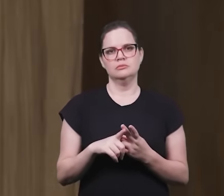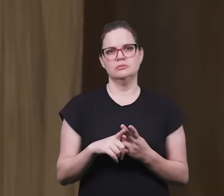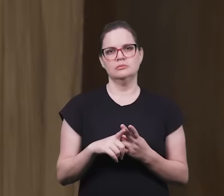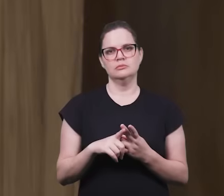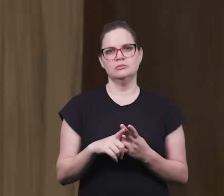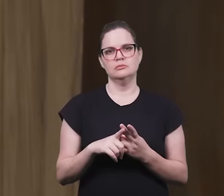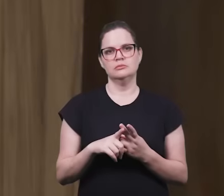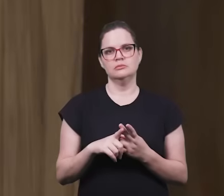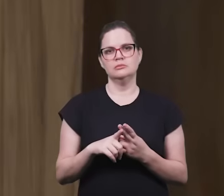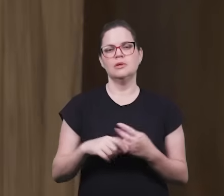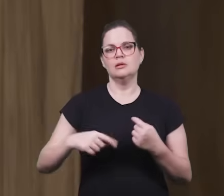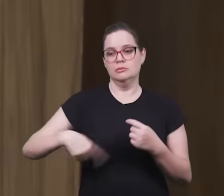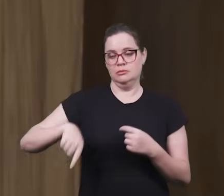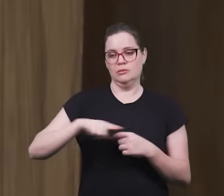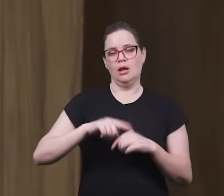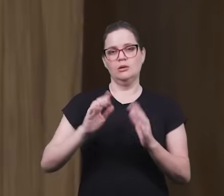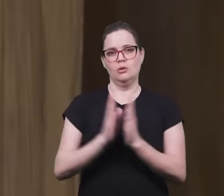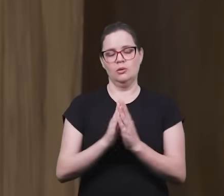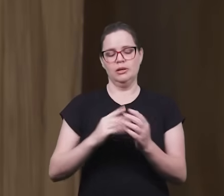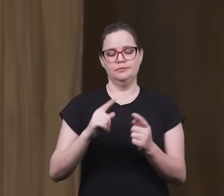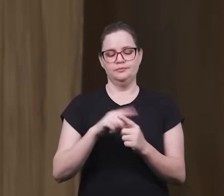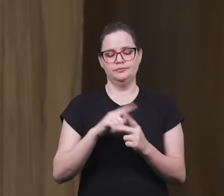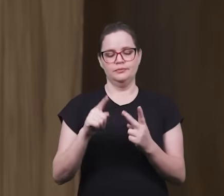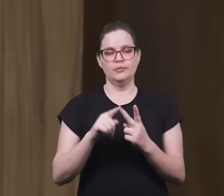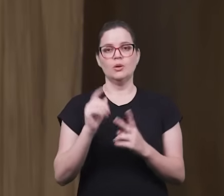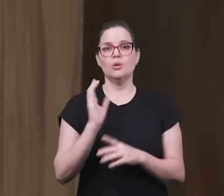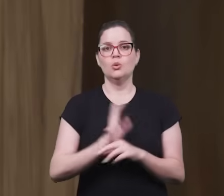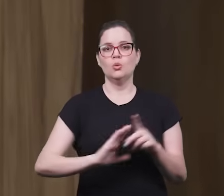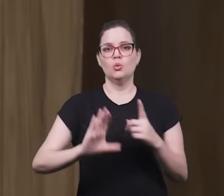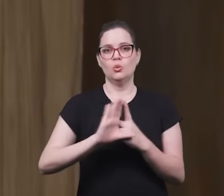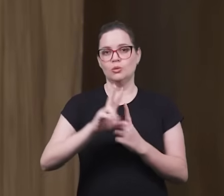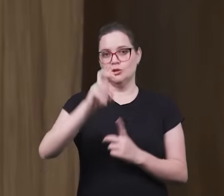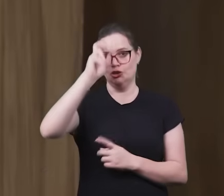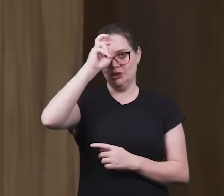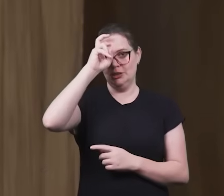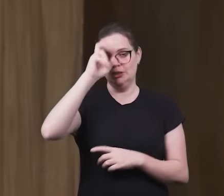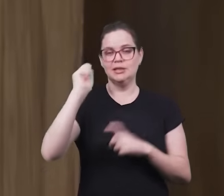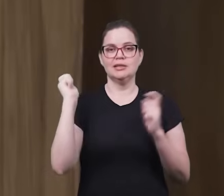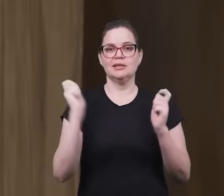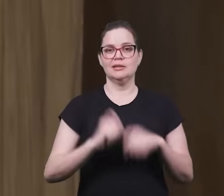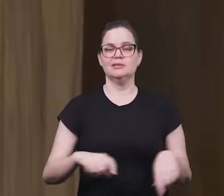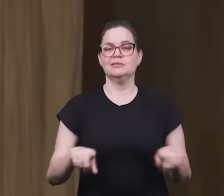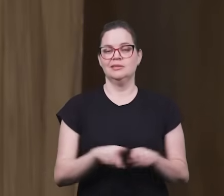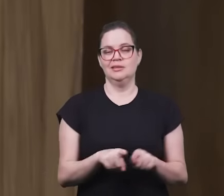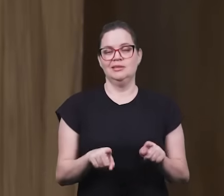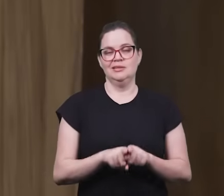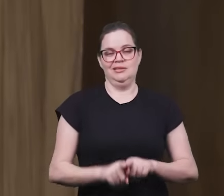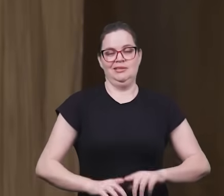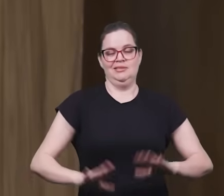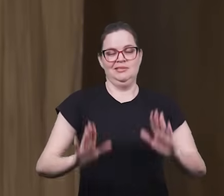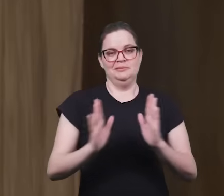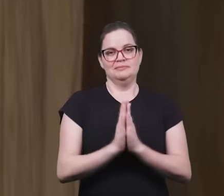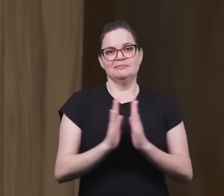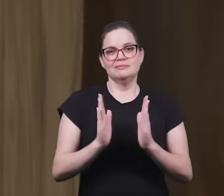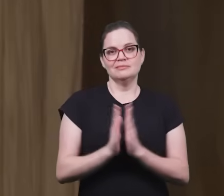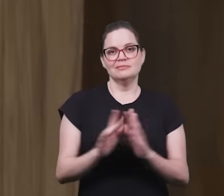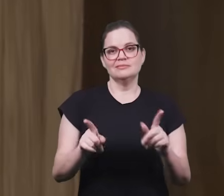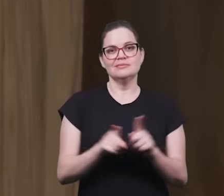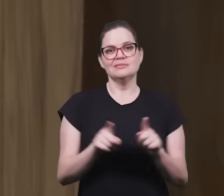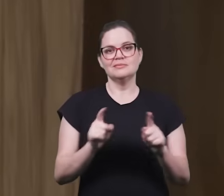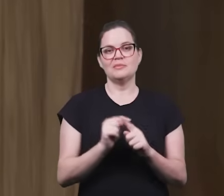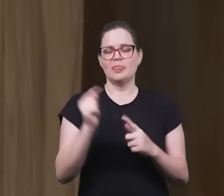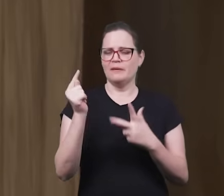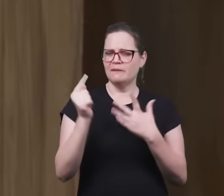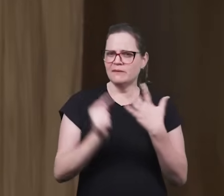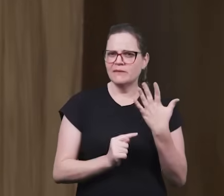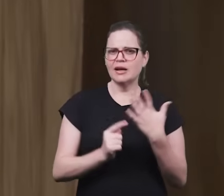para orar ao Senhor. Nós temos o culto de quinta-feira, que é um culto voltado para a oração, e muitos irmãos